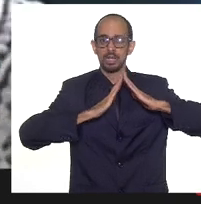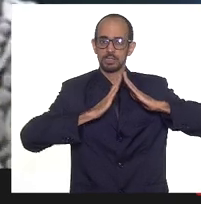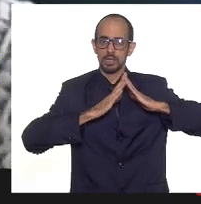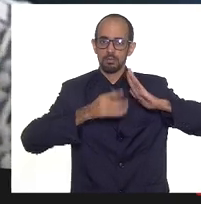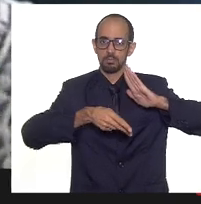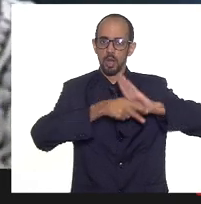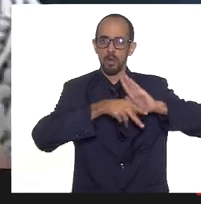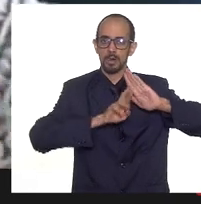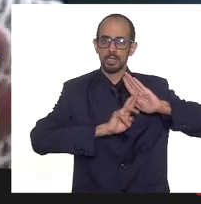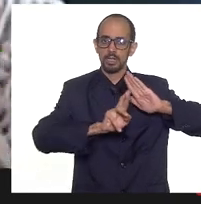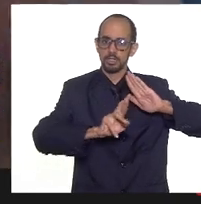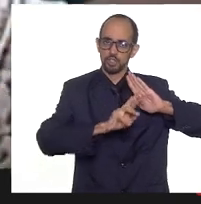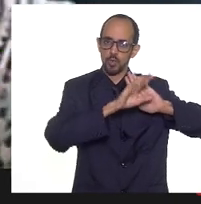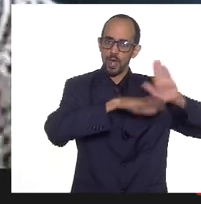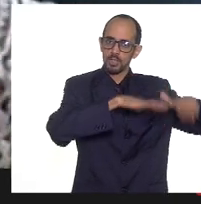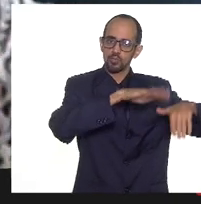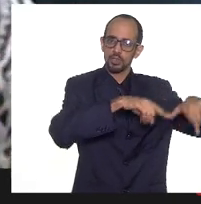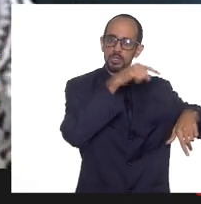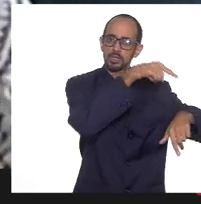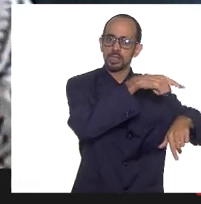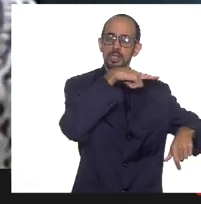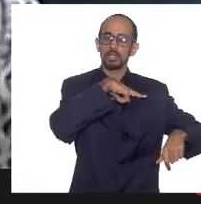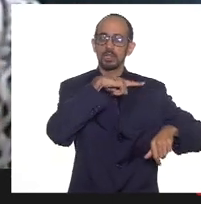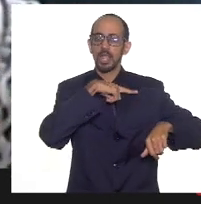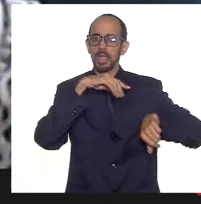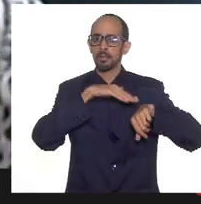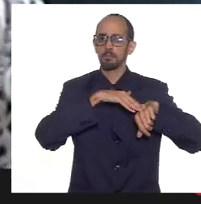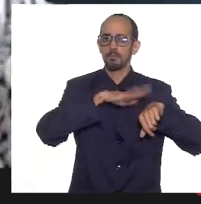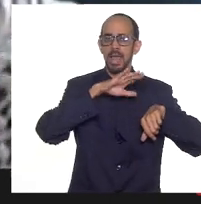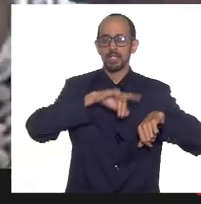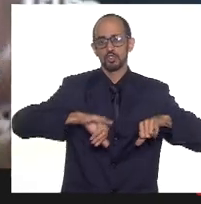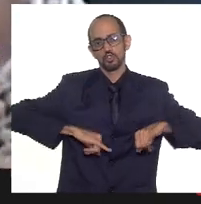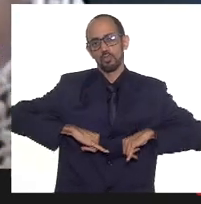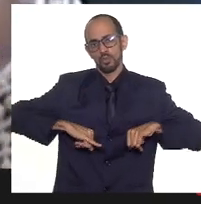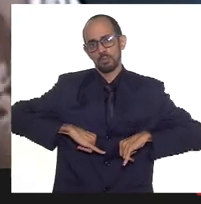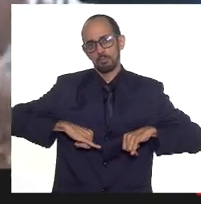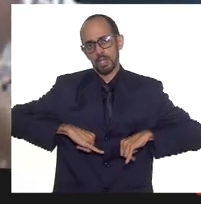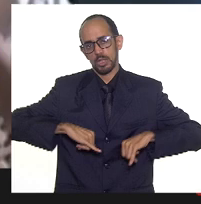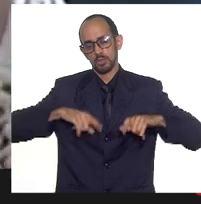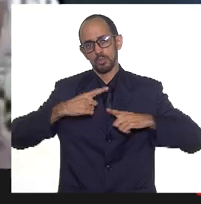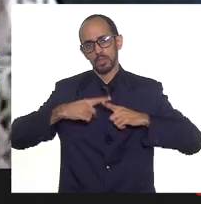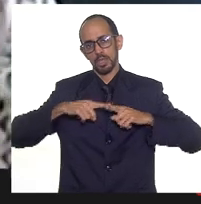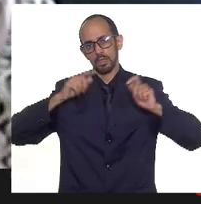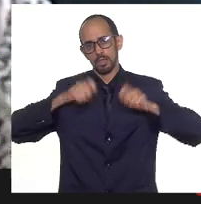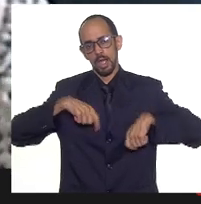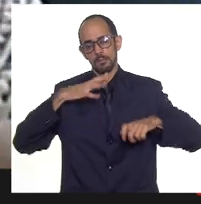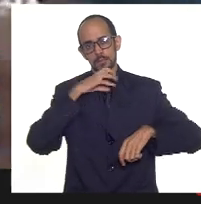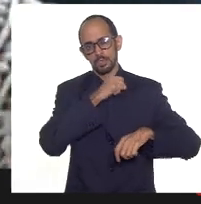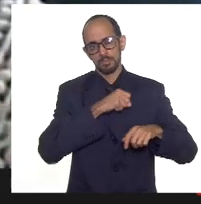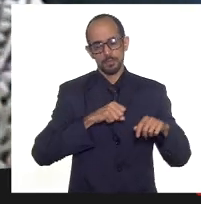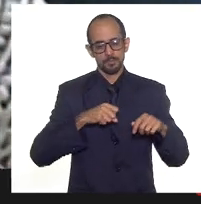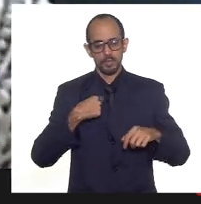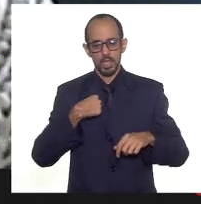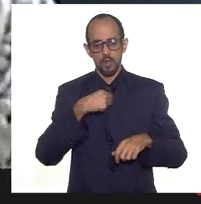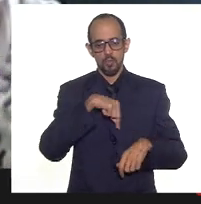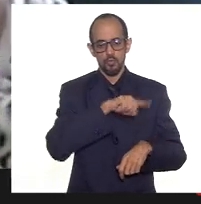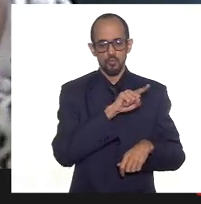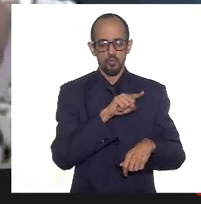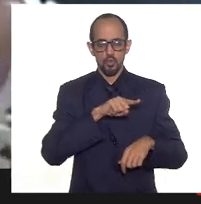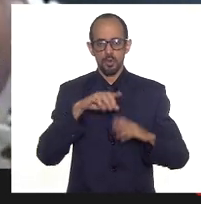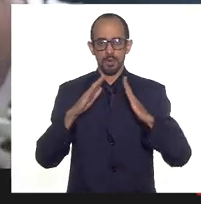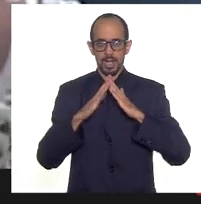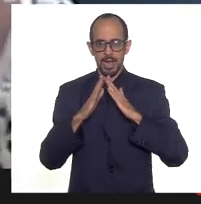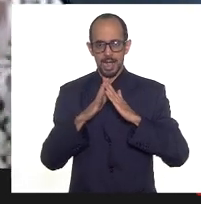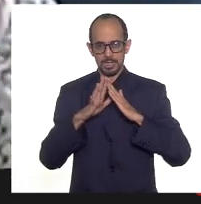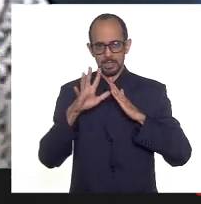do terreiro de candomblé, muitas vezes, ele é mais identificado publicamente do que determinado. Eu fui, por exemplo, a um centro de Umbanda em Niterói